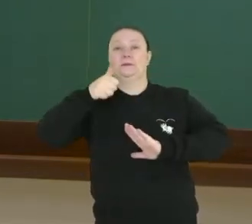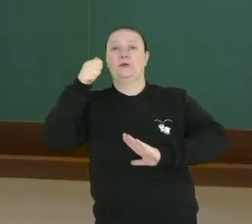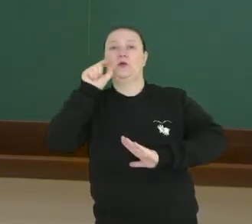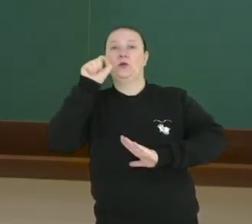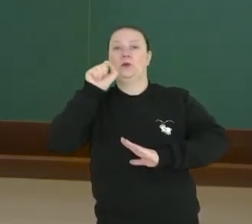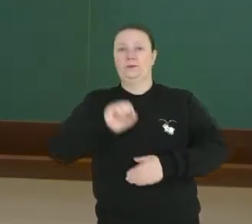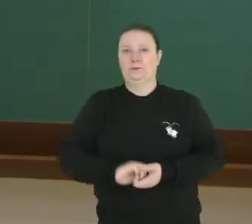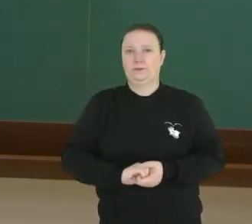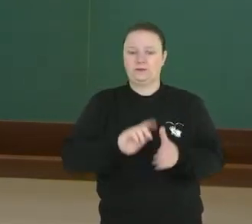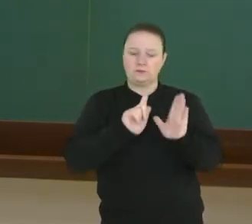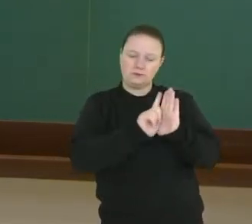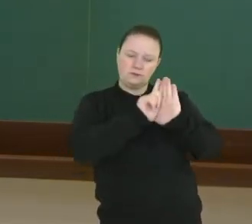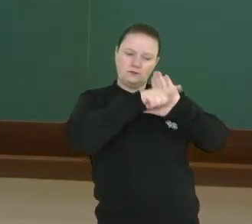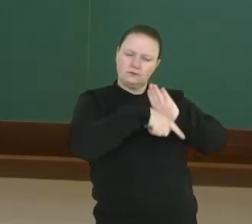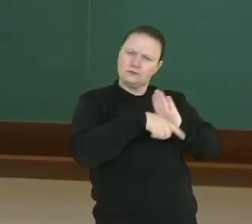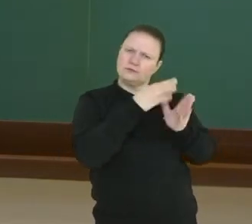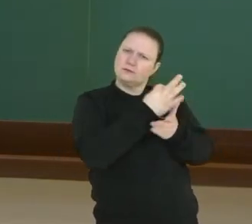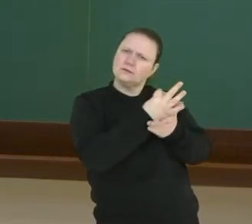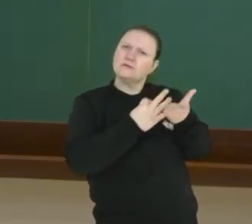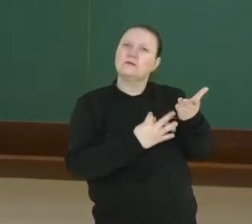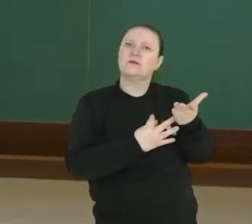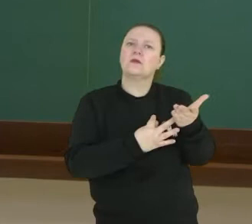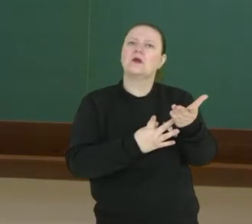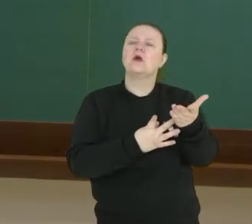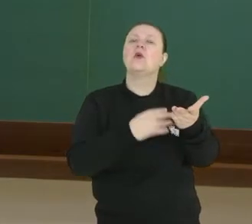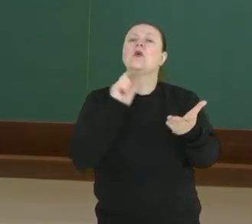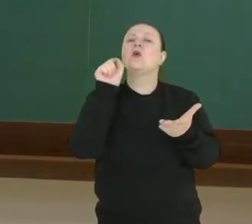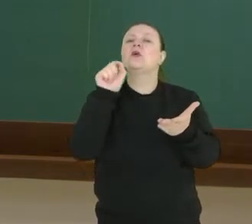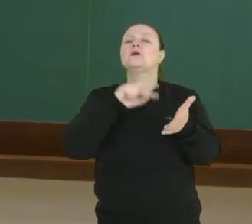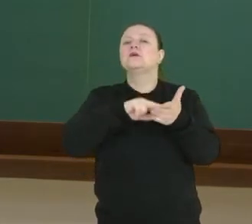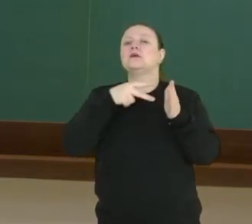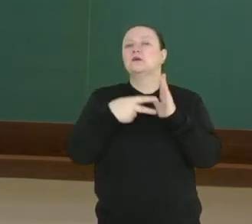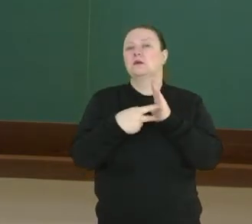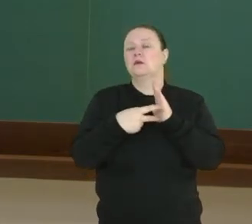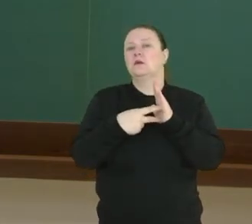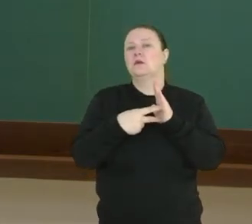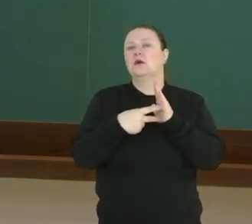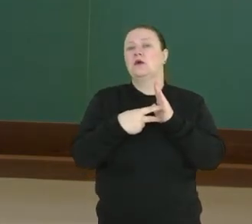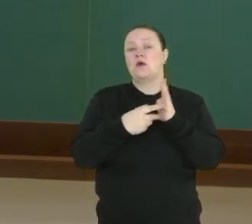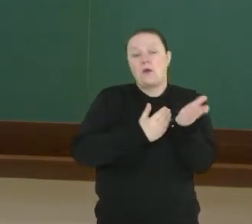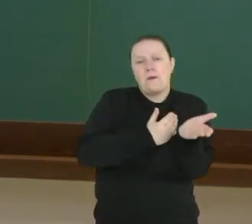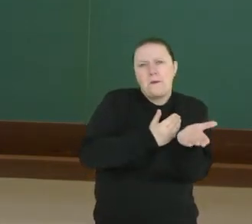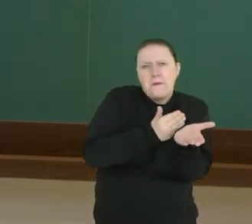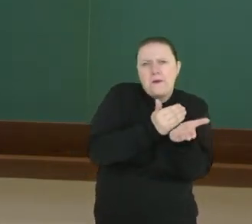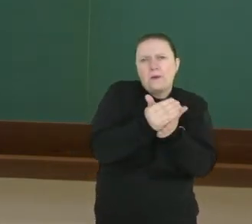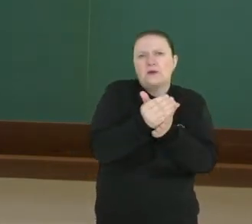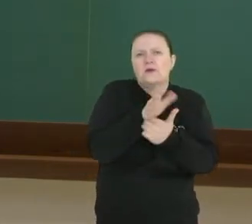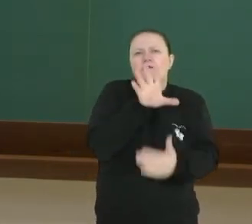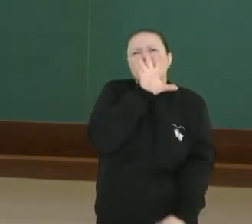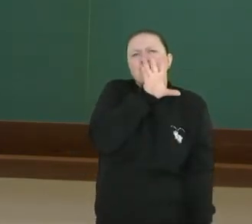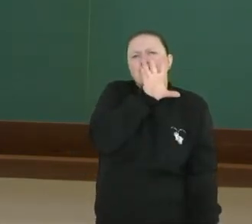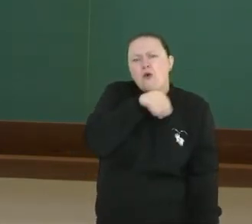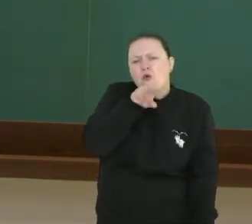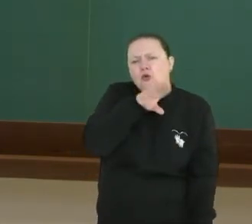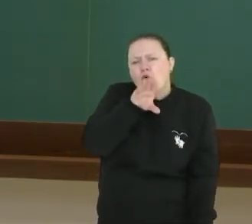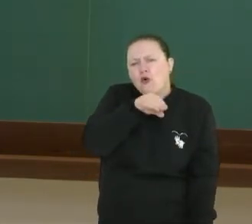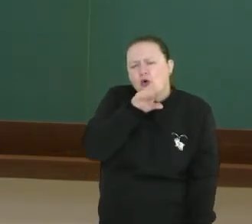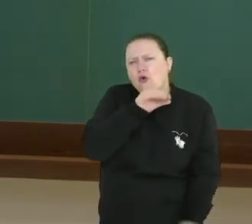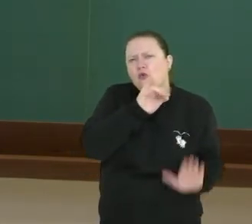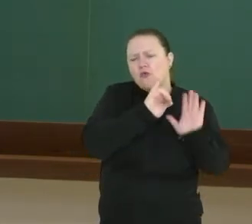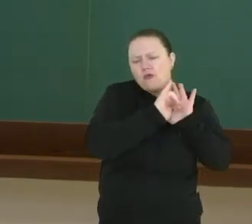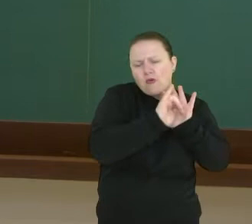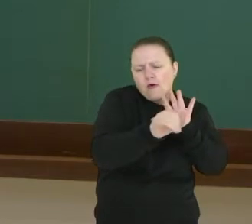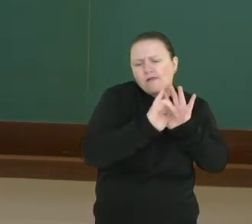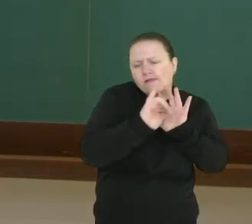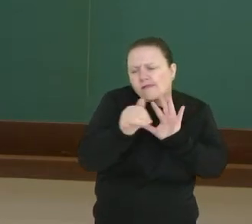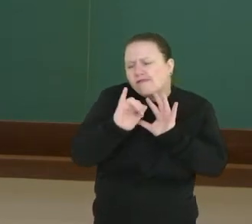ao gênero textual, ele é um texto que surgiu do texto oral. Então, as pessoas contavam histórias